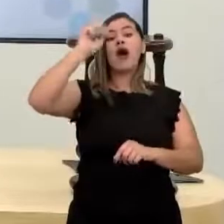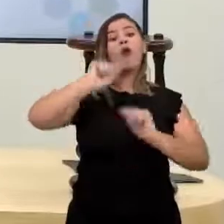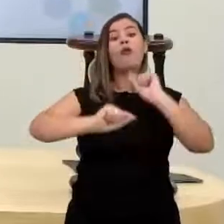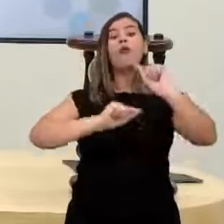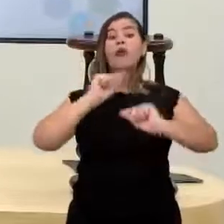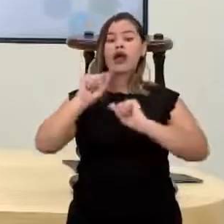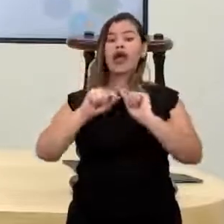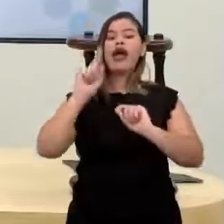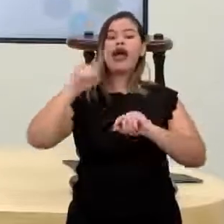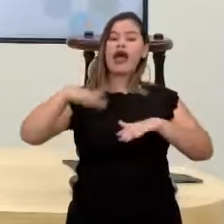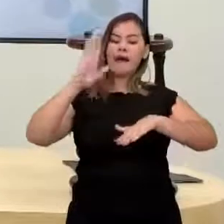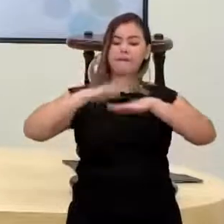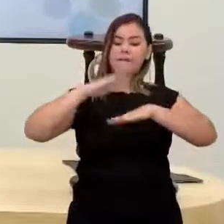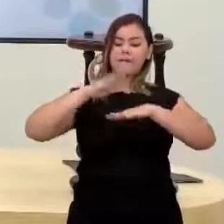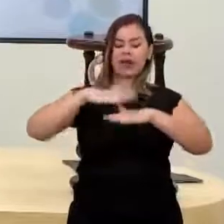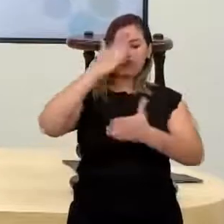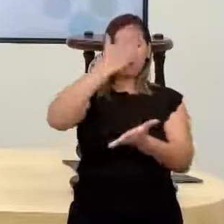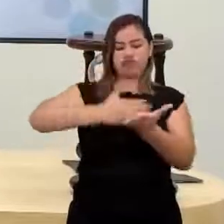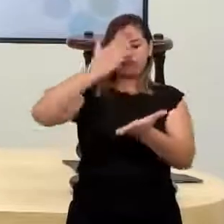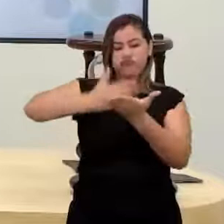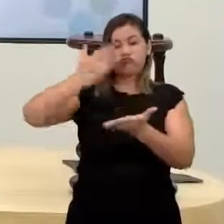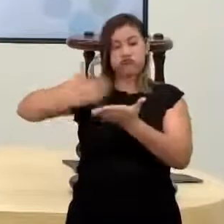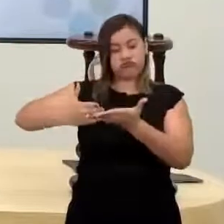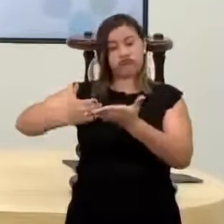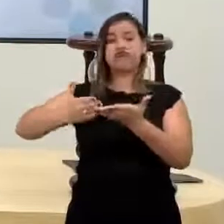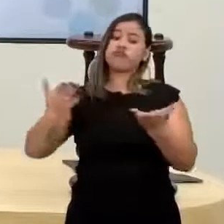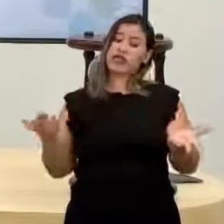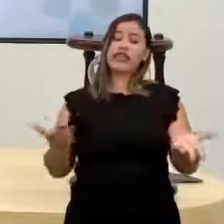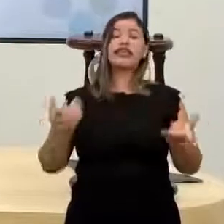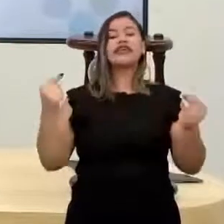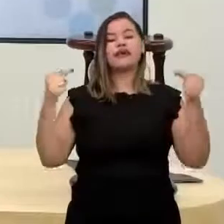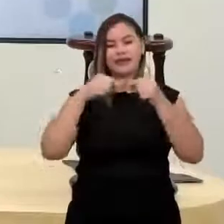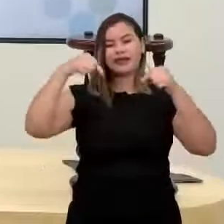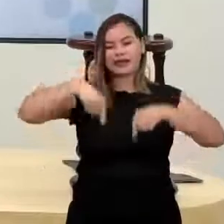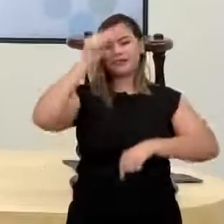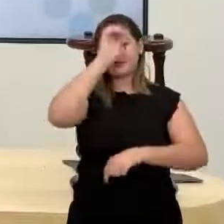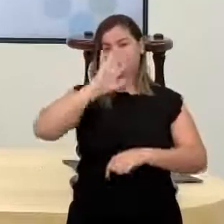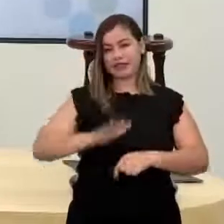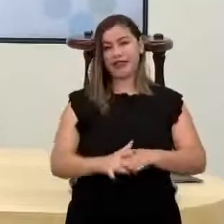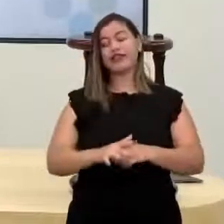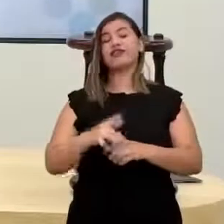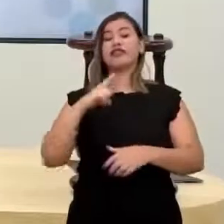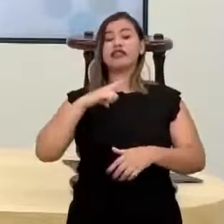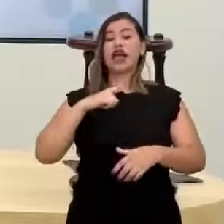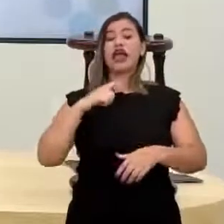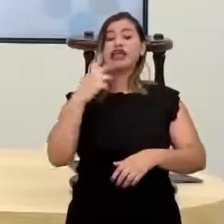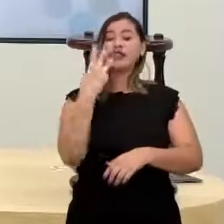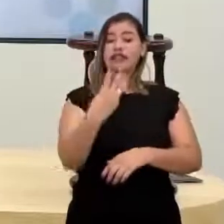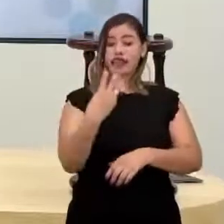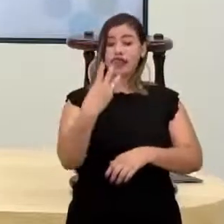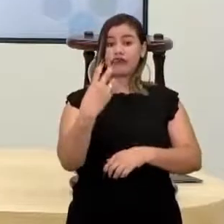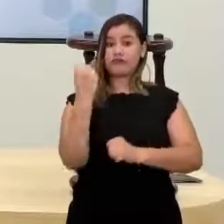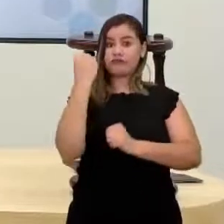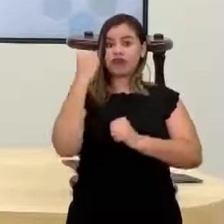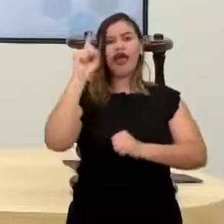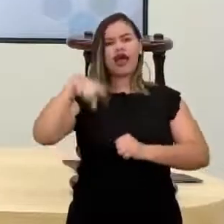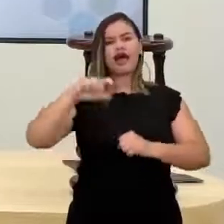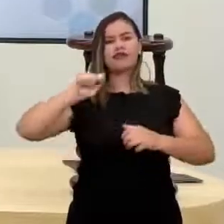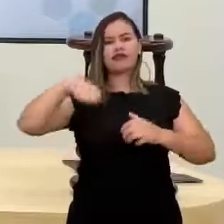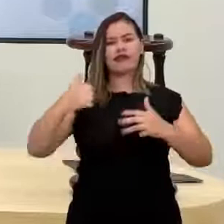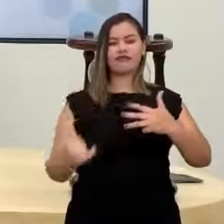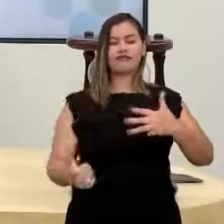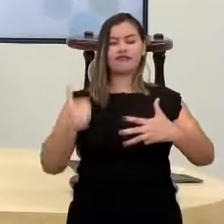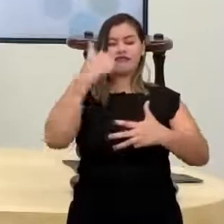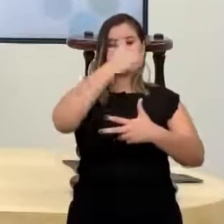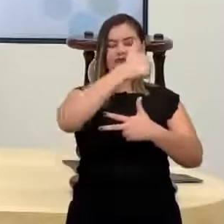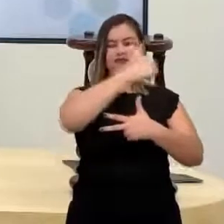de governo é dividir o poder. E é assim que funciona o Brasil. Nós temos os 3 poderes. E aí eu